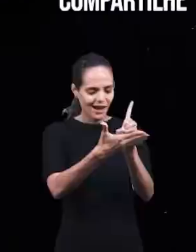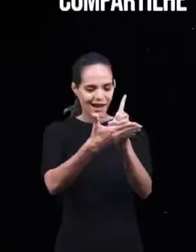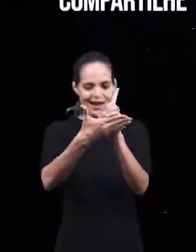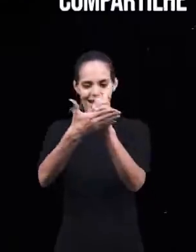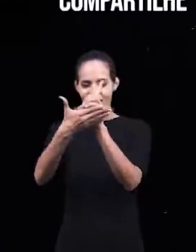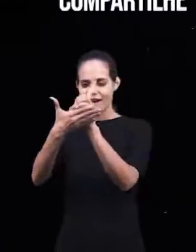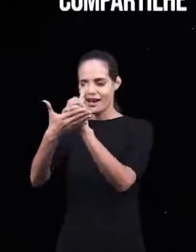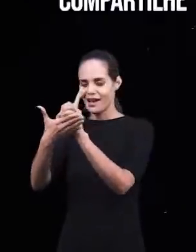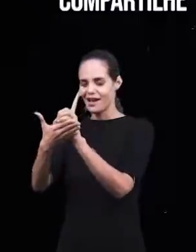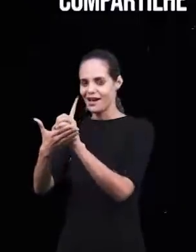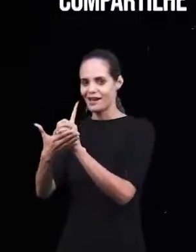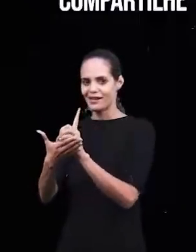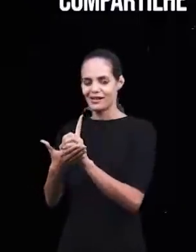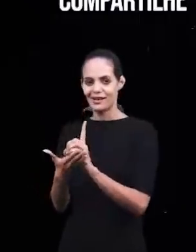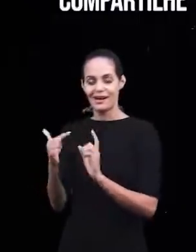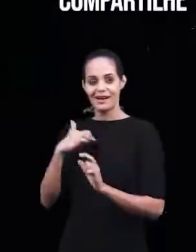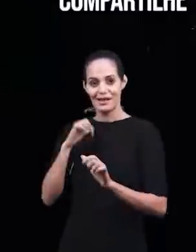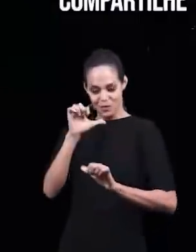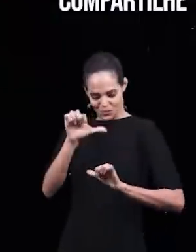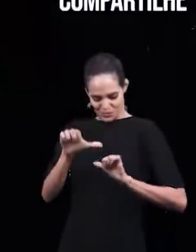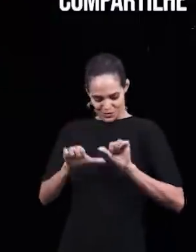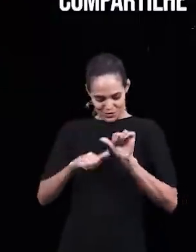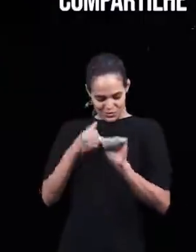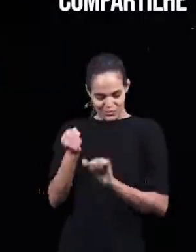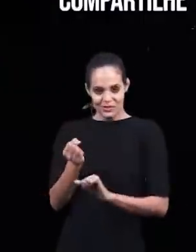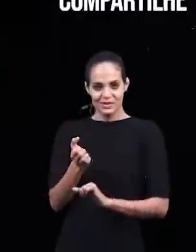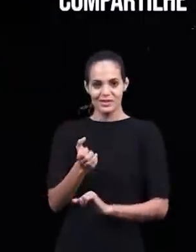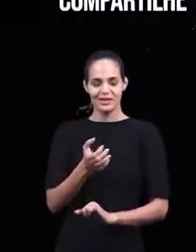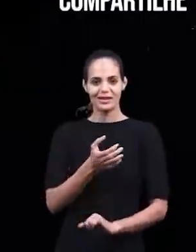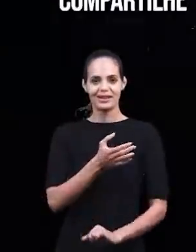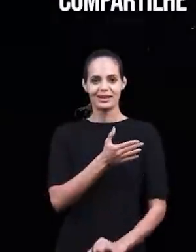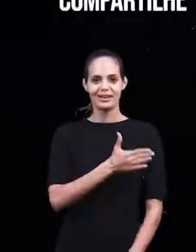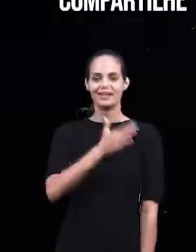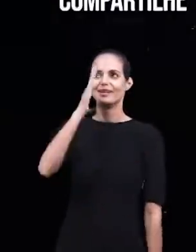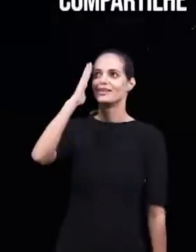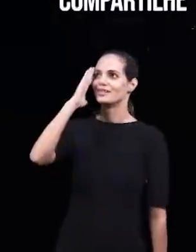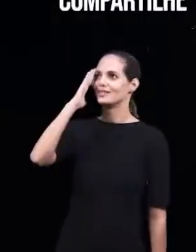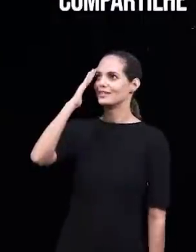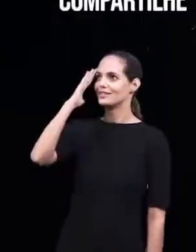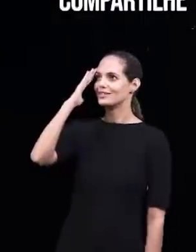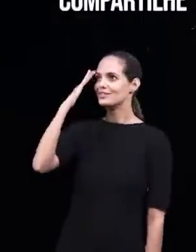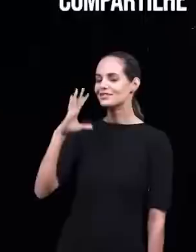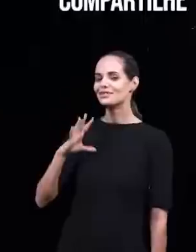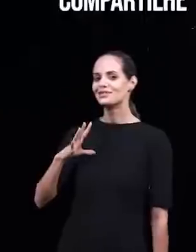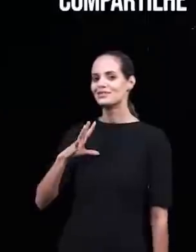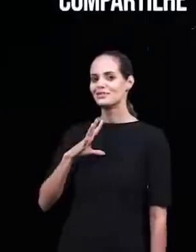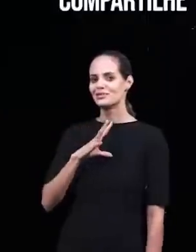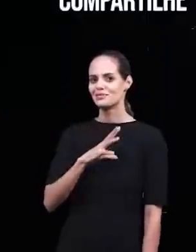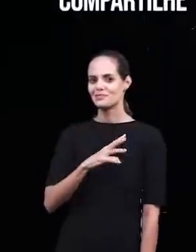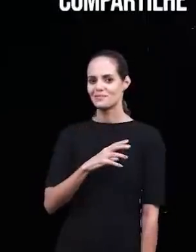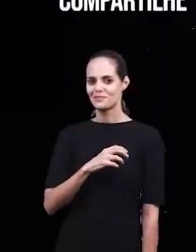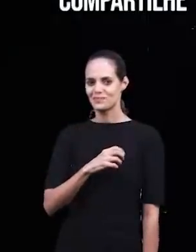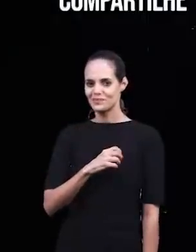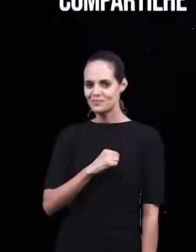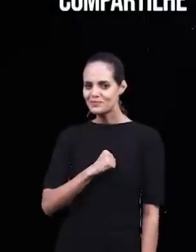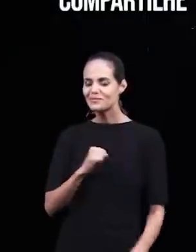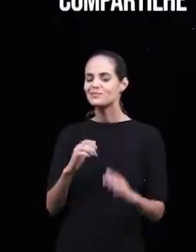Jesus. Nasci de novo para entender o amor